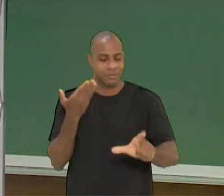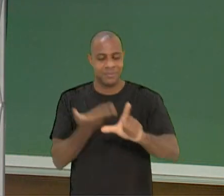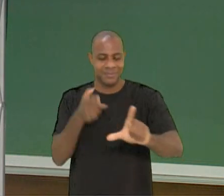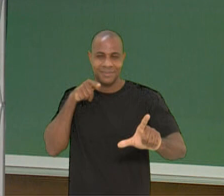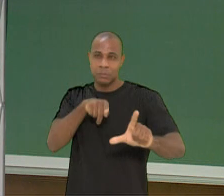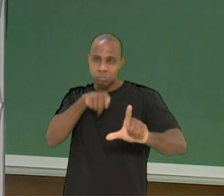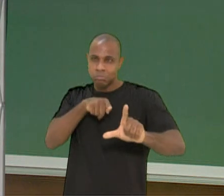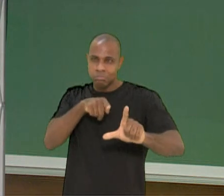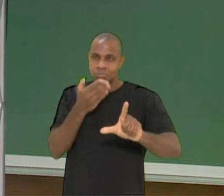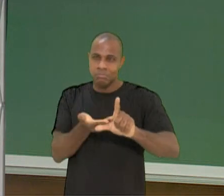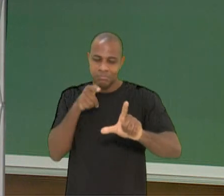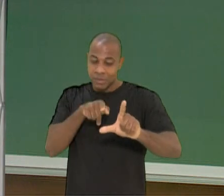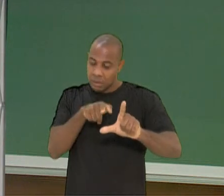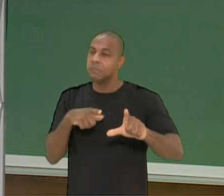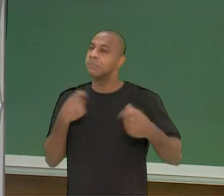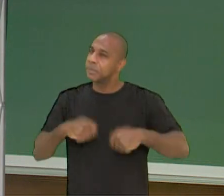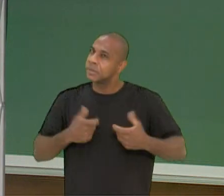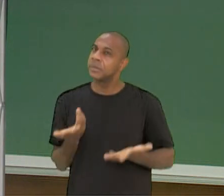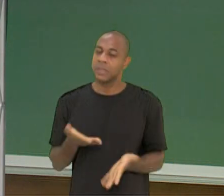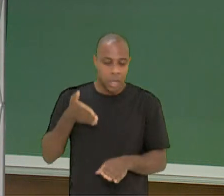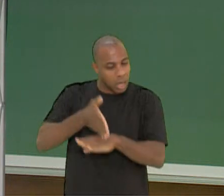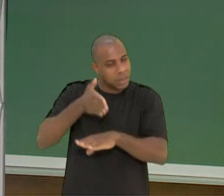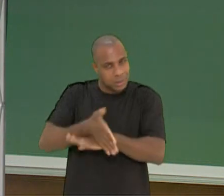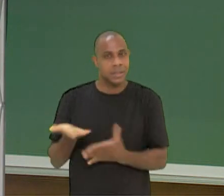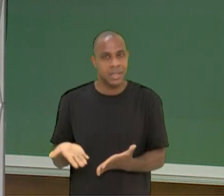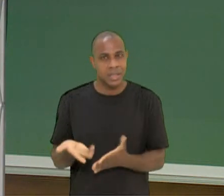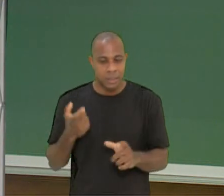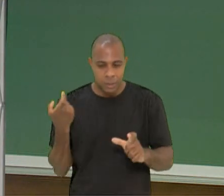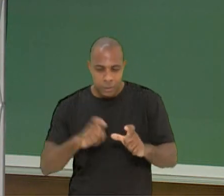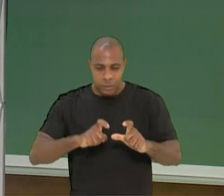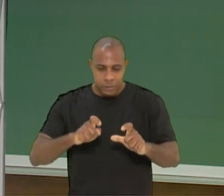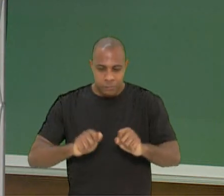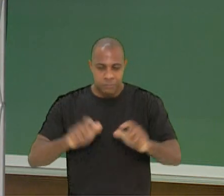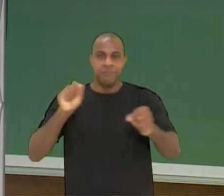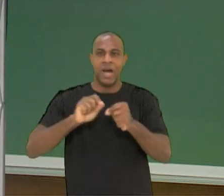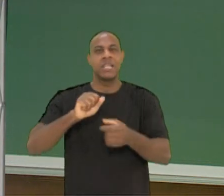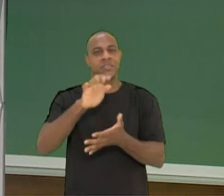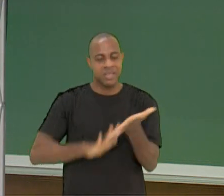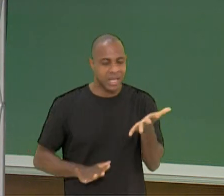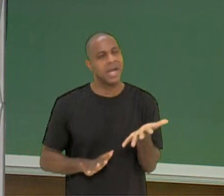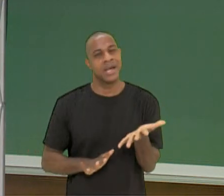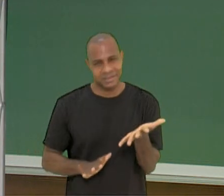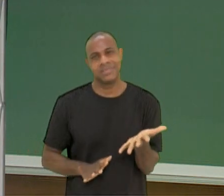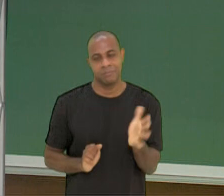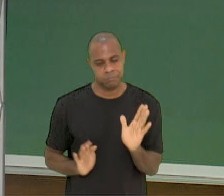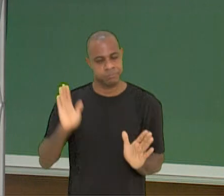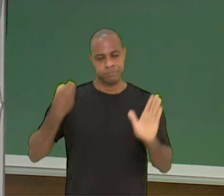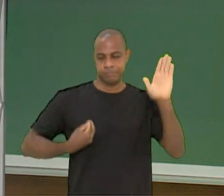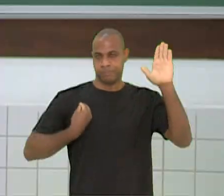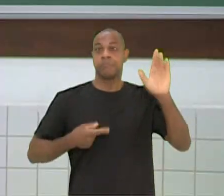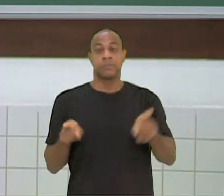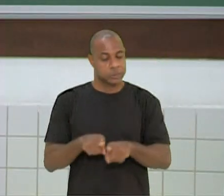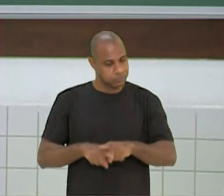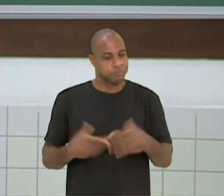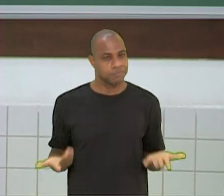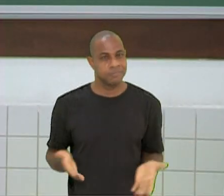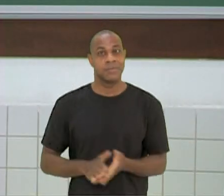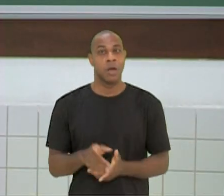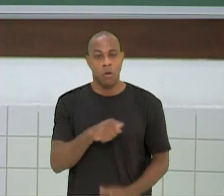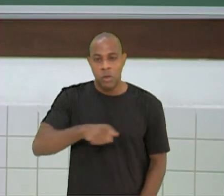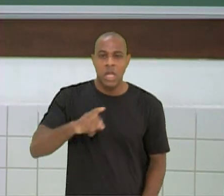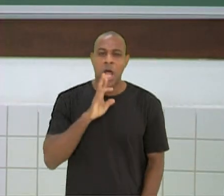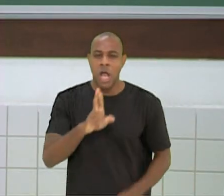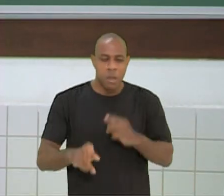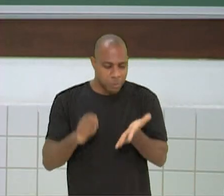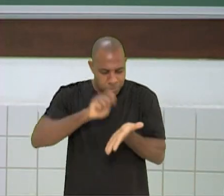aula continua tendo exercício obrigatório no Classroom. Clique lá, faça as atividades, garanta a presença, garanta a avaliação. Você que